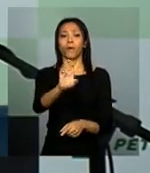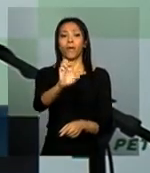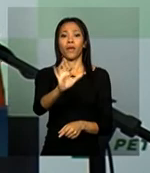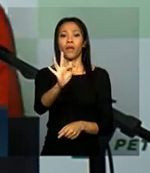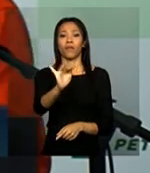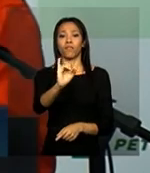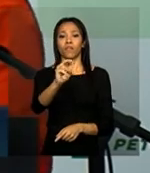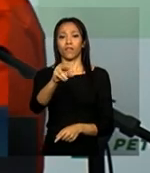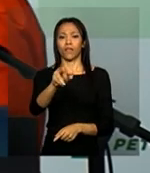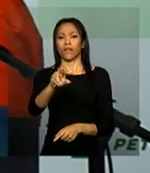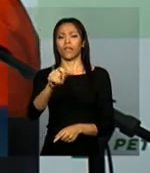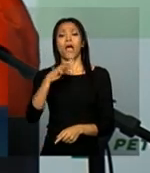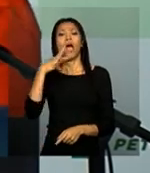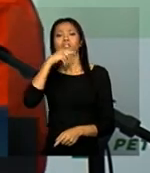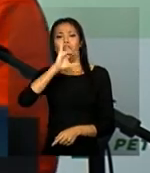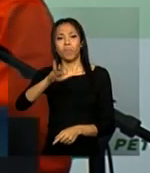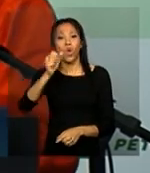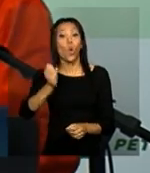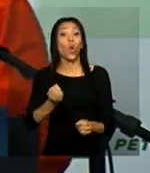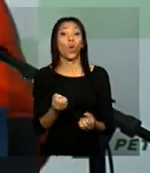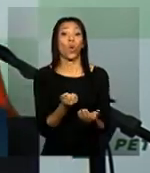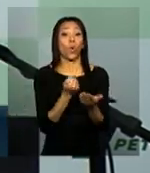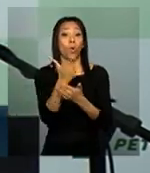era melhor comprar lá fora